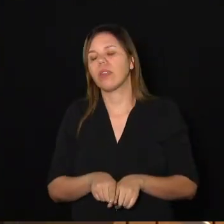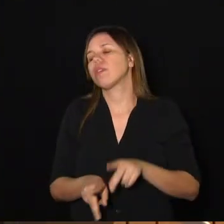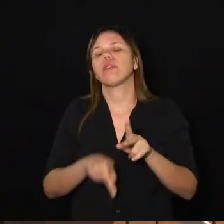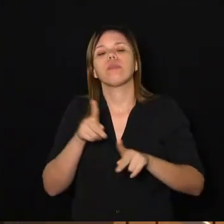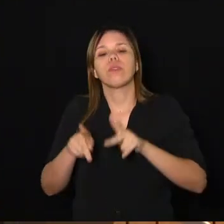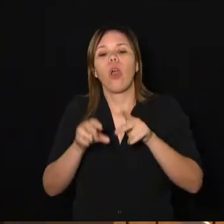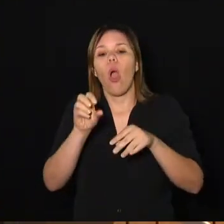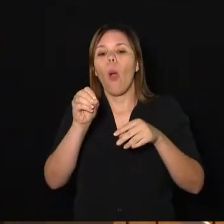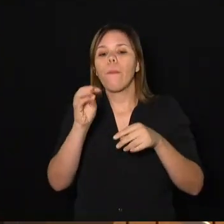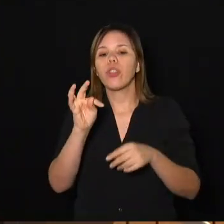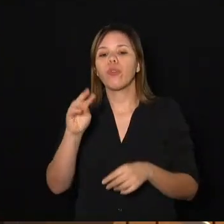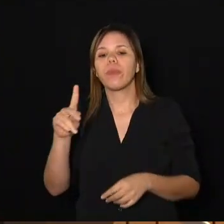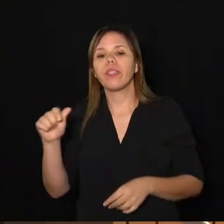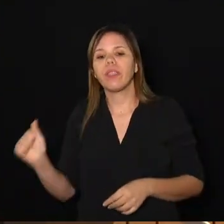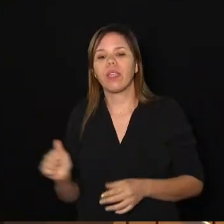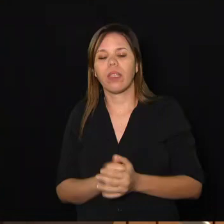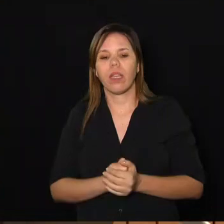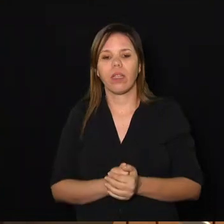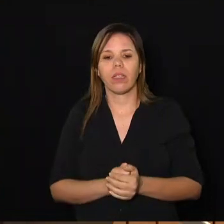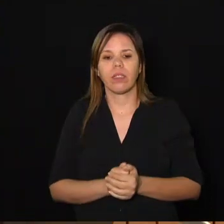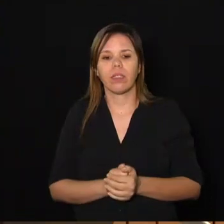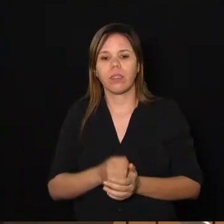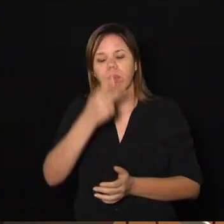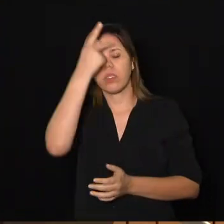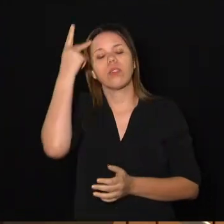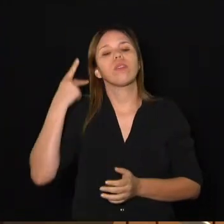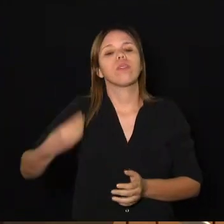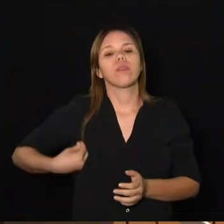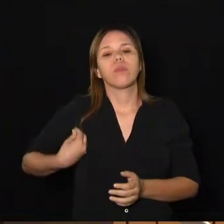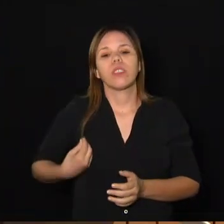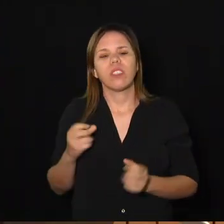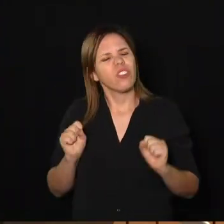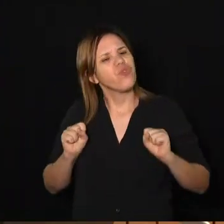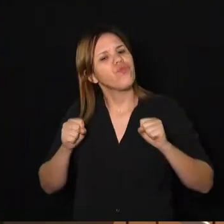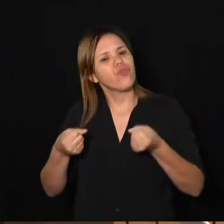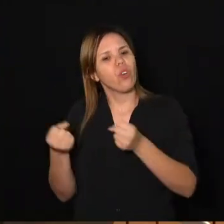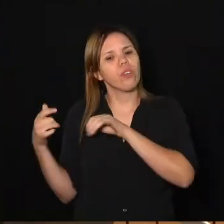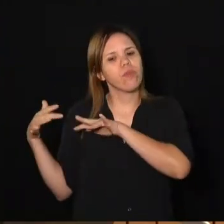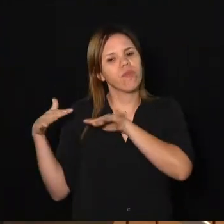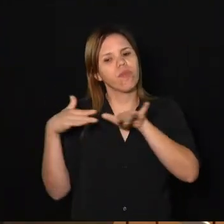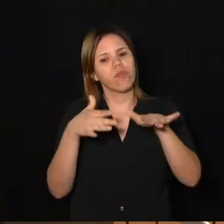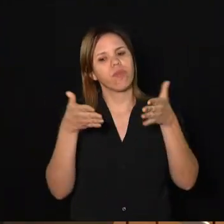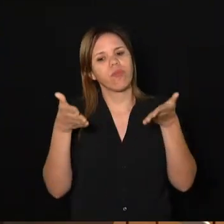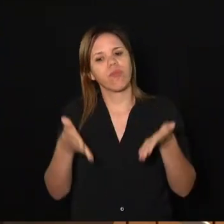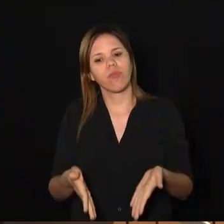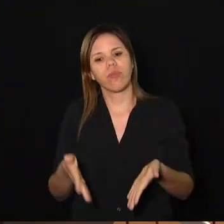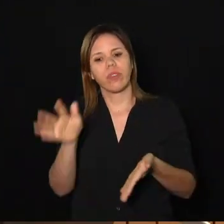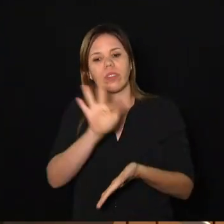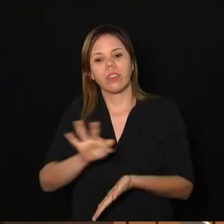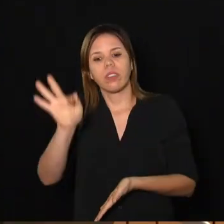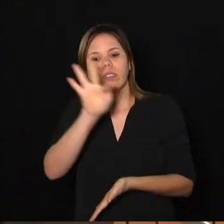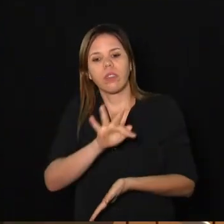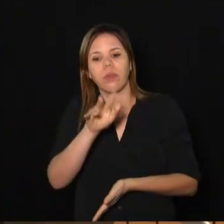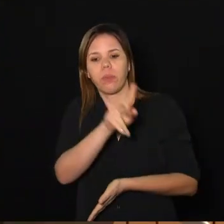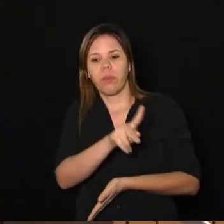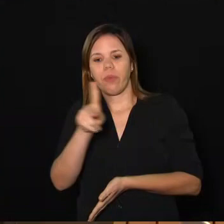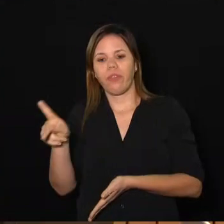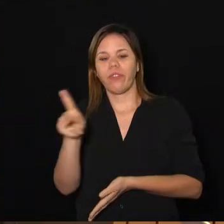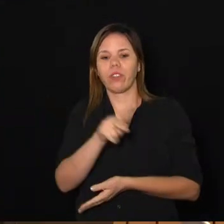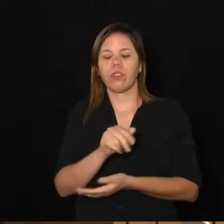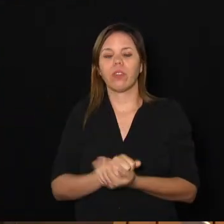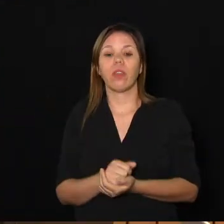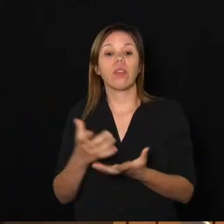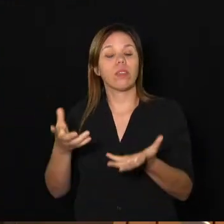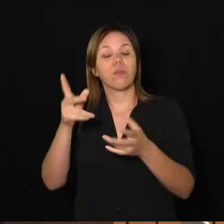optometria os presentes aqui que fizeram esse esforço para estar aqui conosco o pessoal da faculdade os professores e